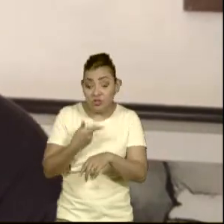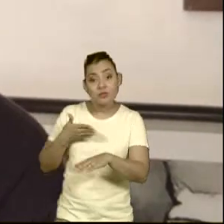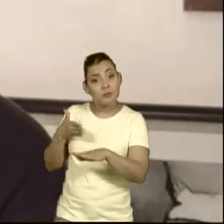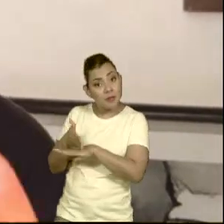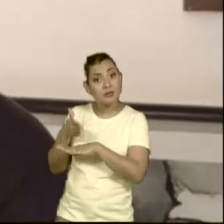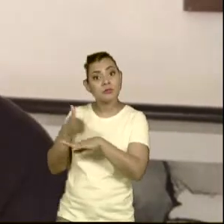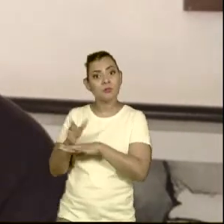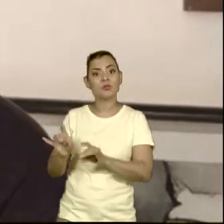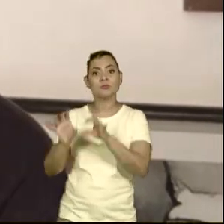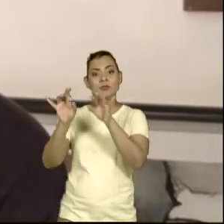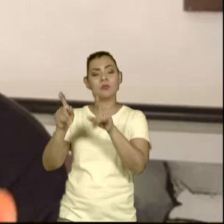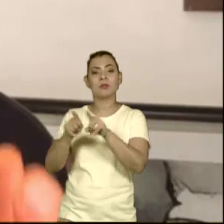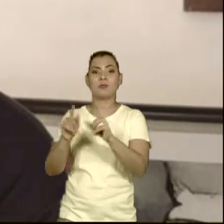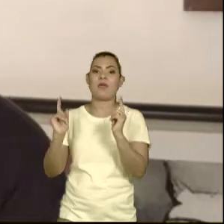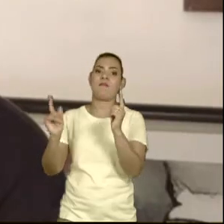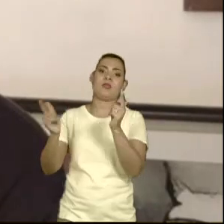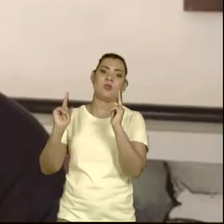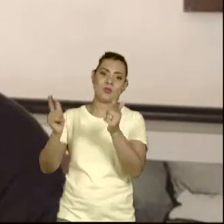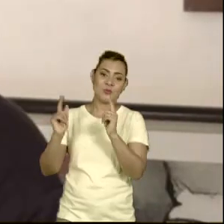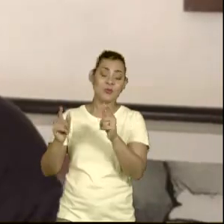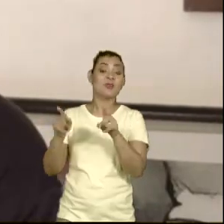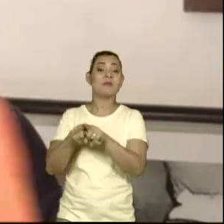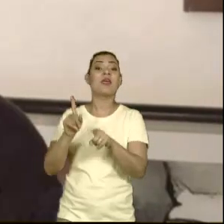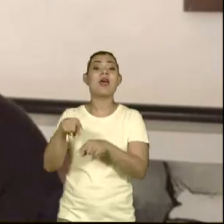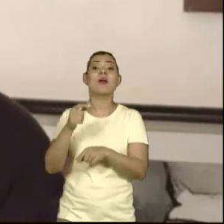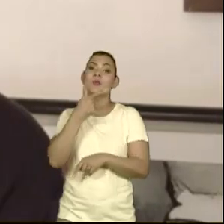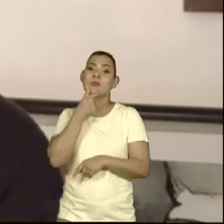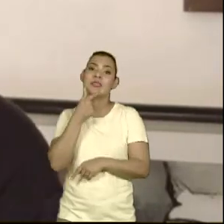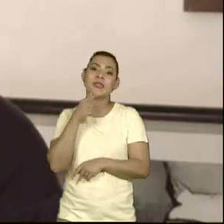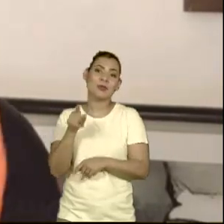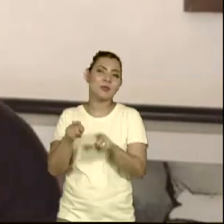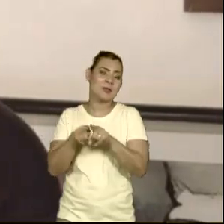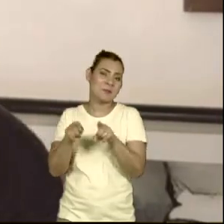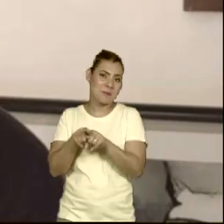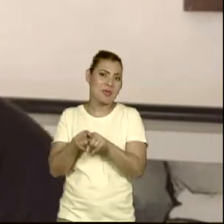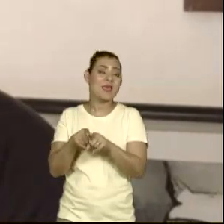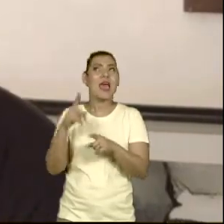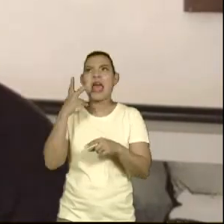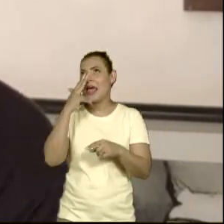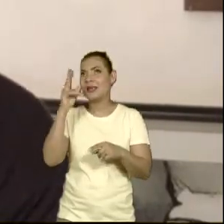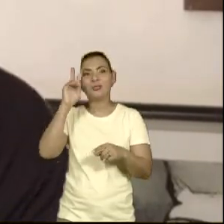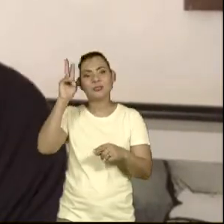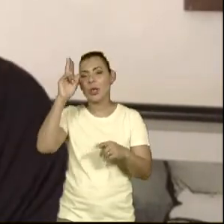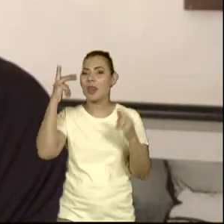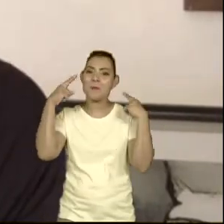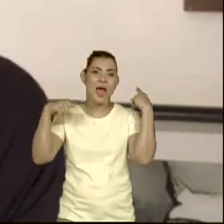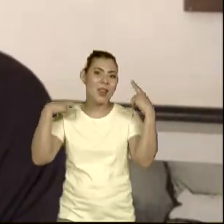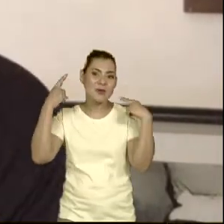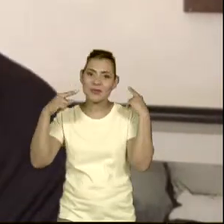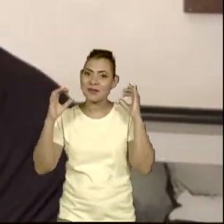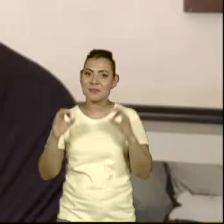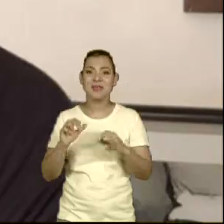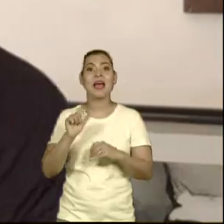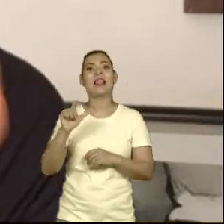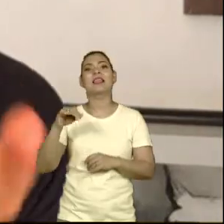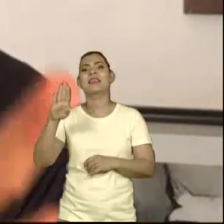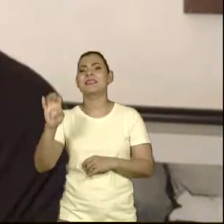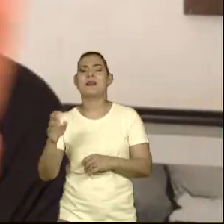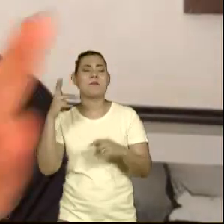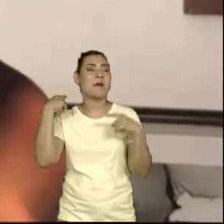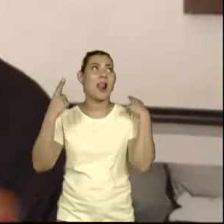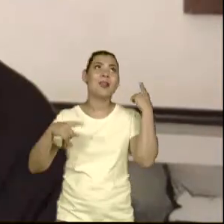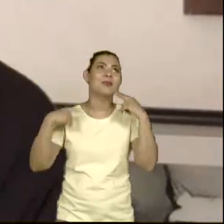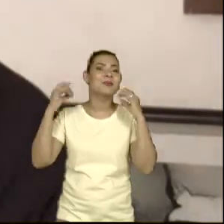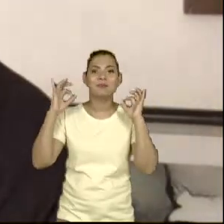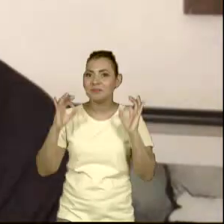mesmo especial, Um Banho de Aventura, que era a história de um menininho, uma história simples, maluca, maluca, Alice no País das Maravilhas,